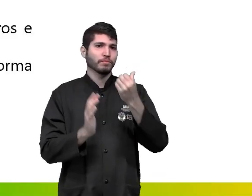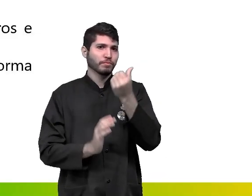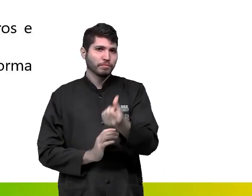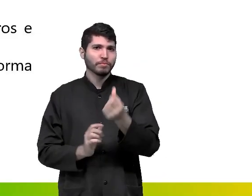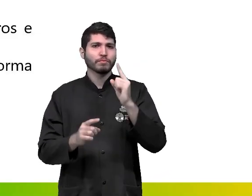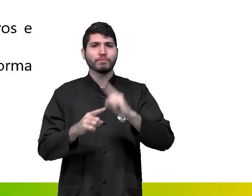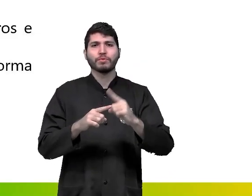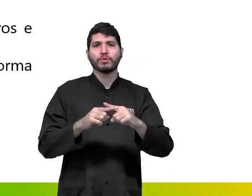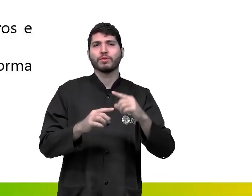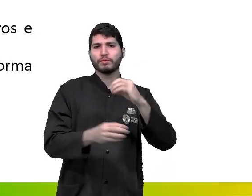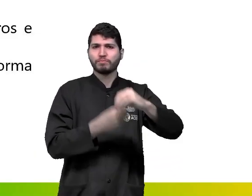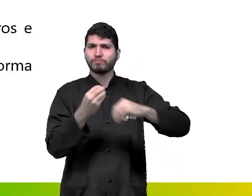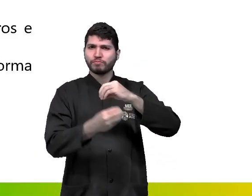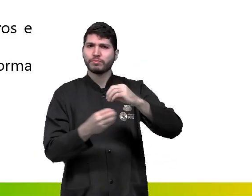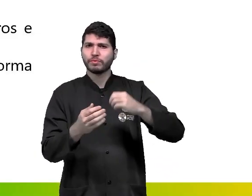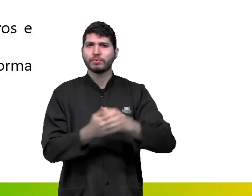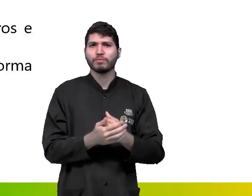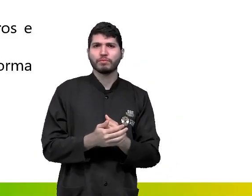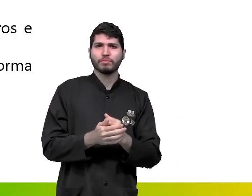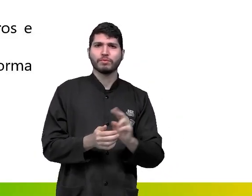ferramenta intercultural?